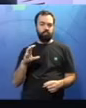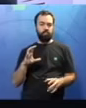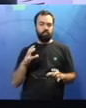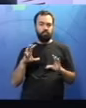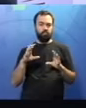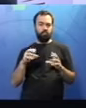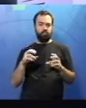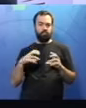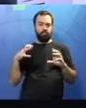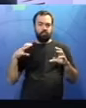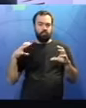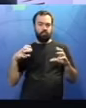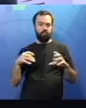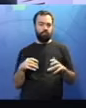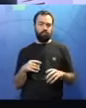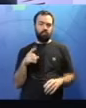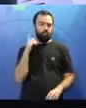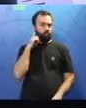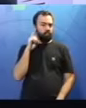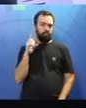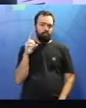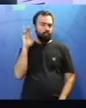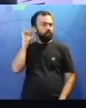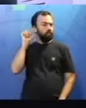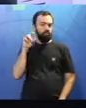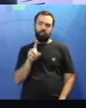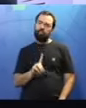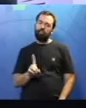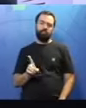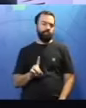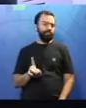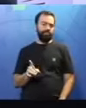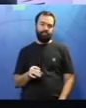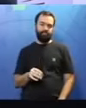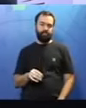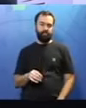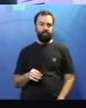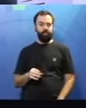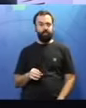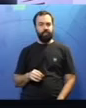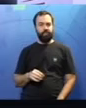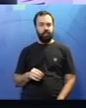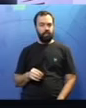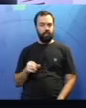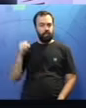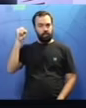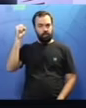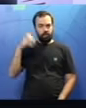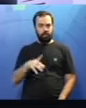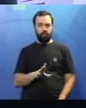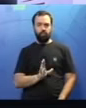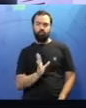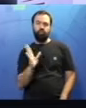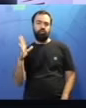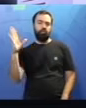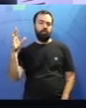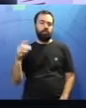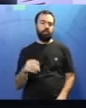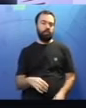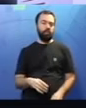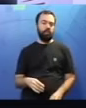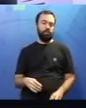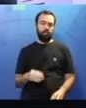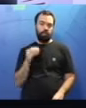do despertador, mas a luz ela continua sendo emitida. Então, com esse experimento, eles